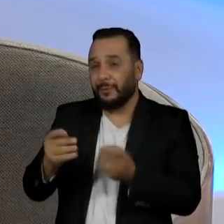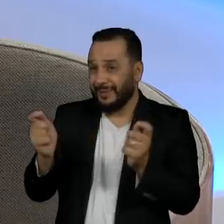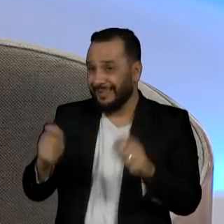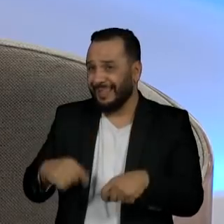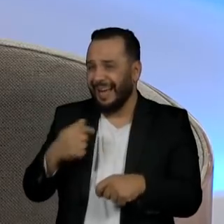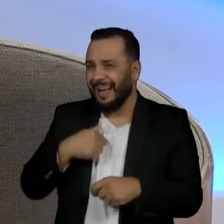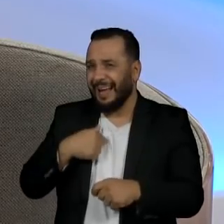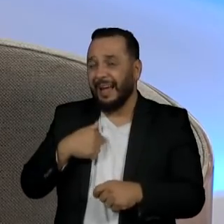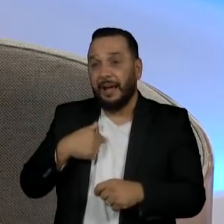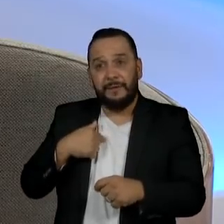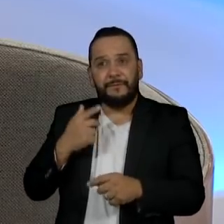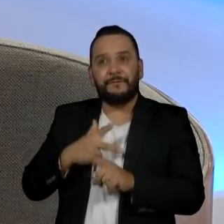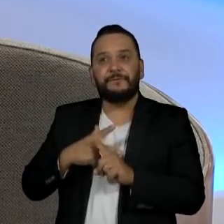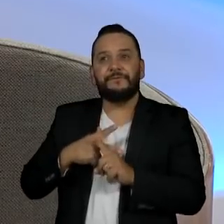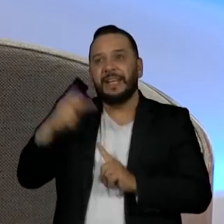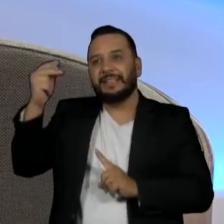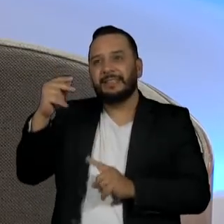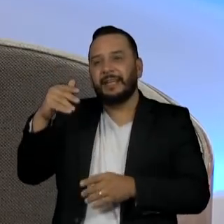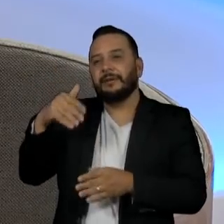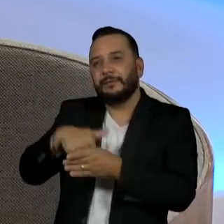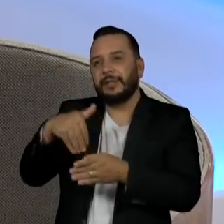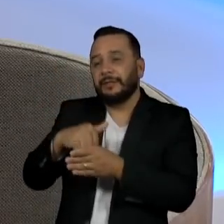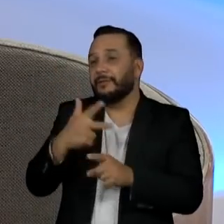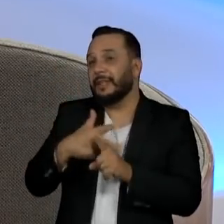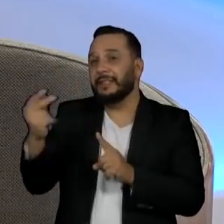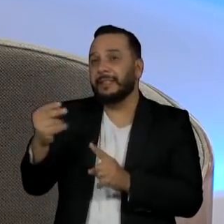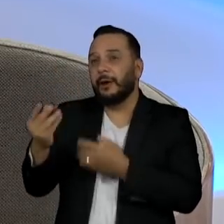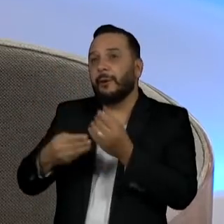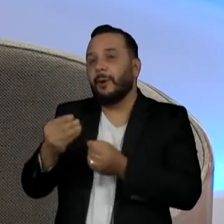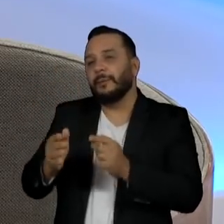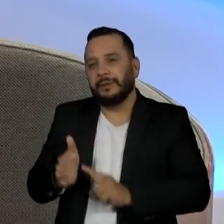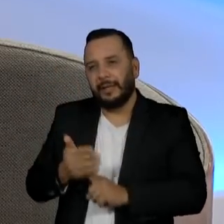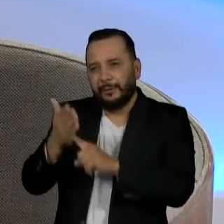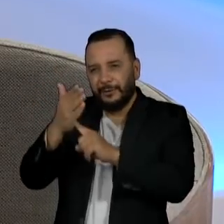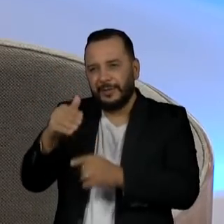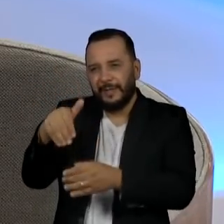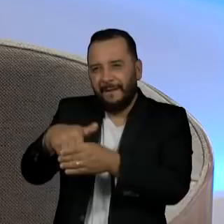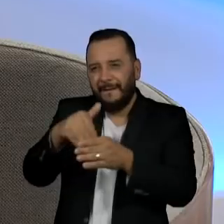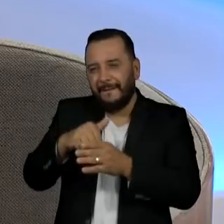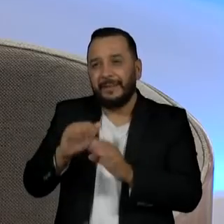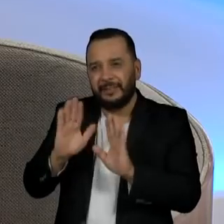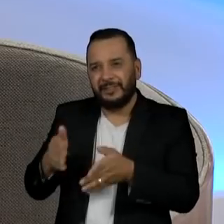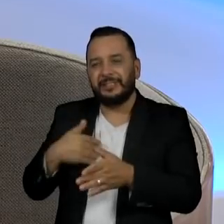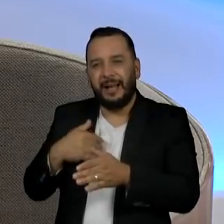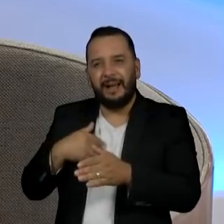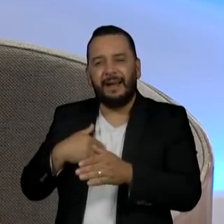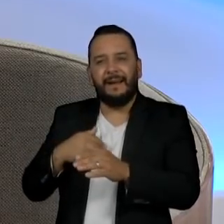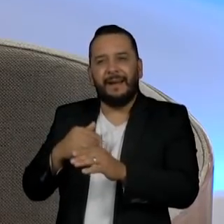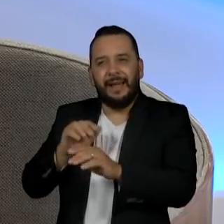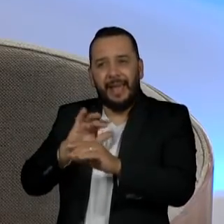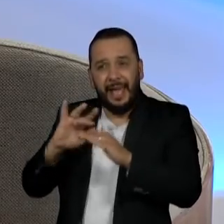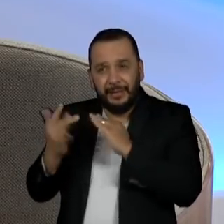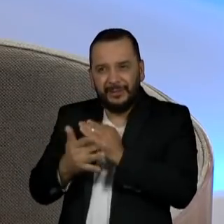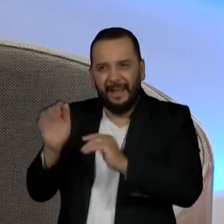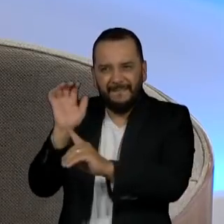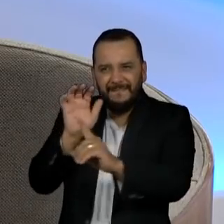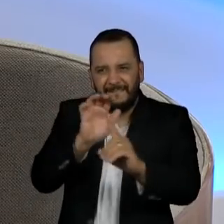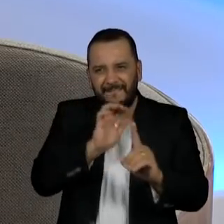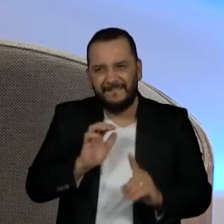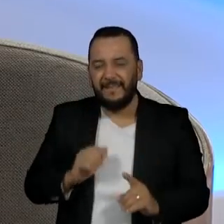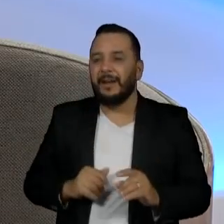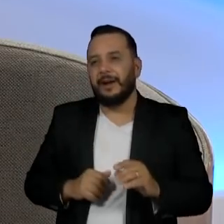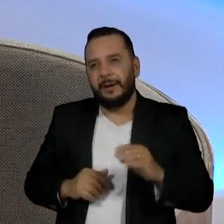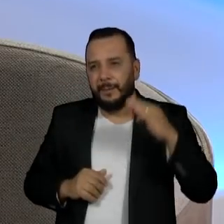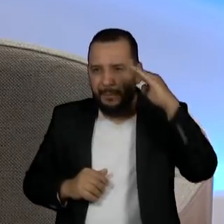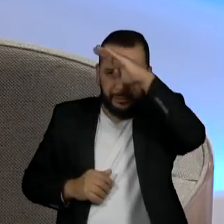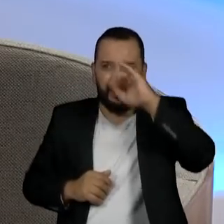base da tecnologia. Eu não sou política tradicional, mas eu imagino que os nossos políticos deviam saber disso. E Jair Bolsonaro soube aproveitar isso,